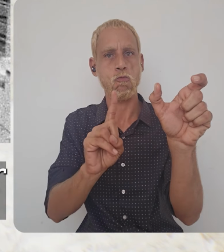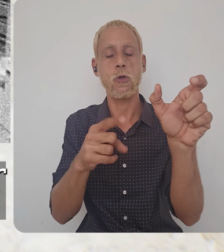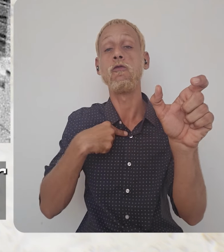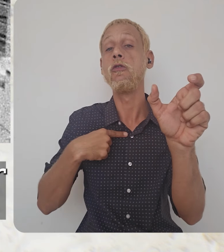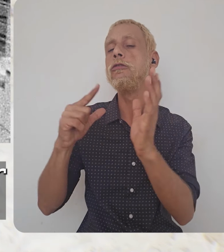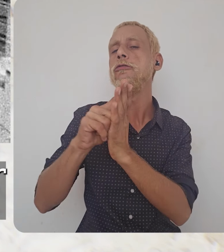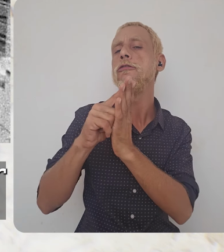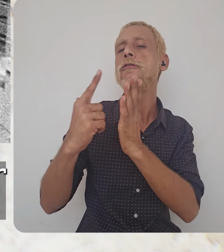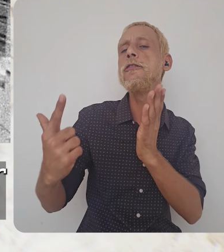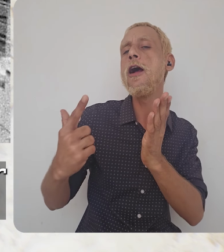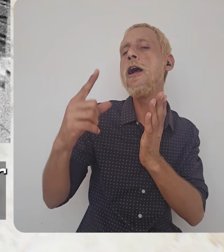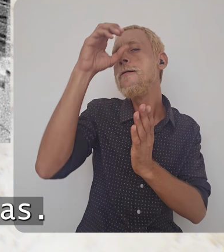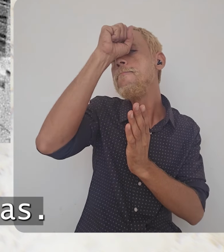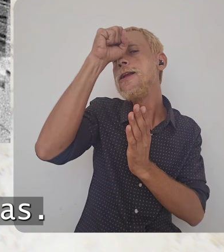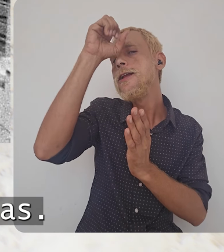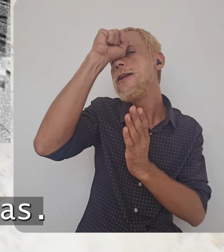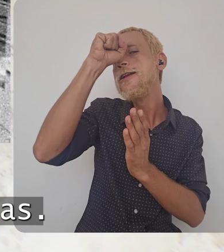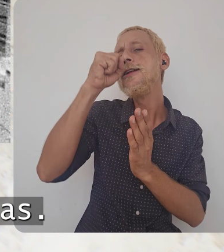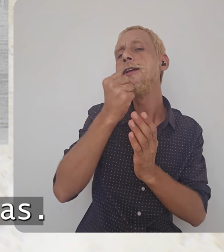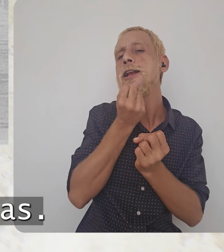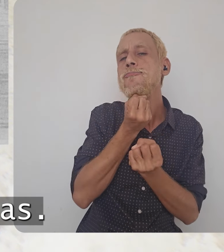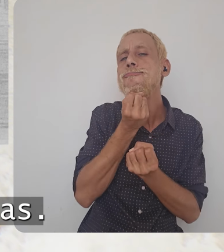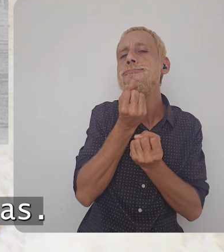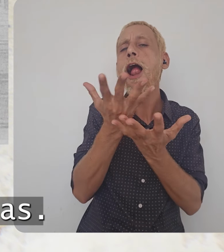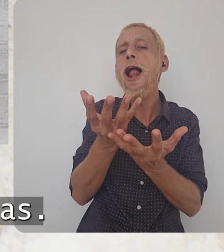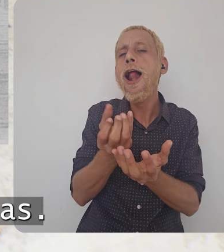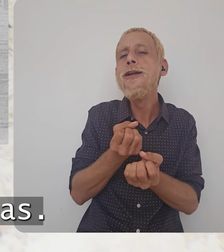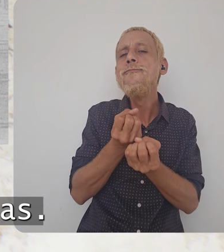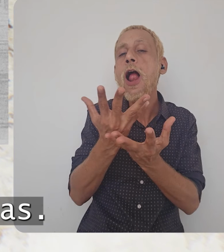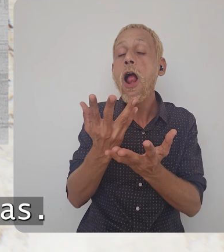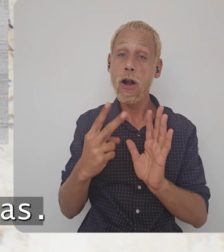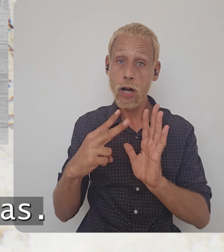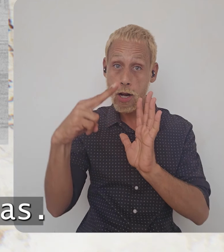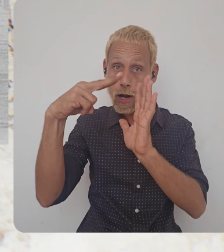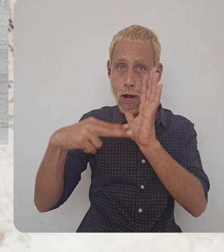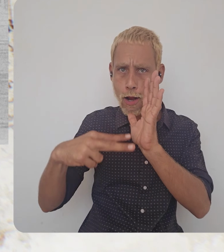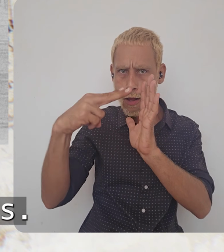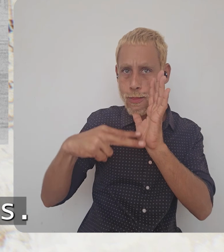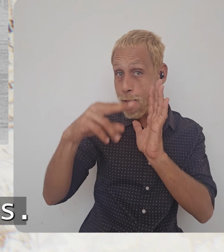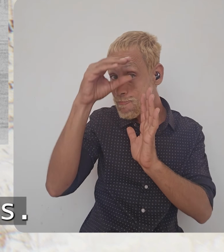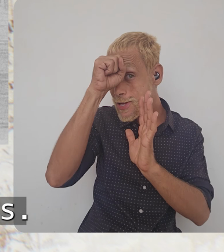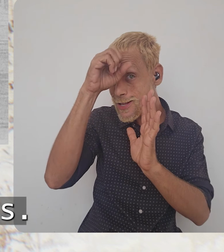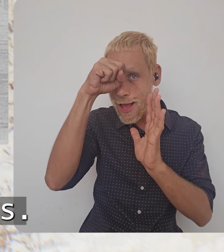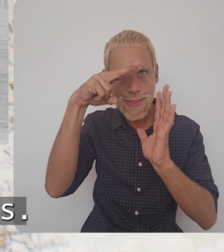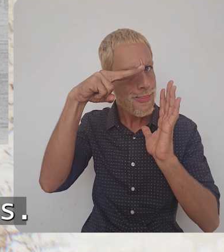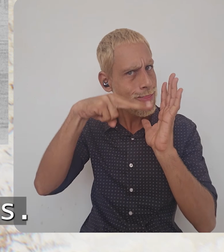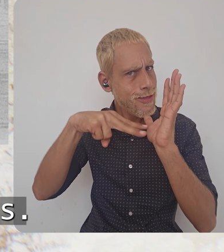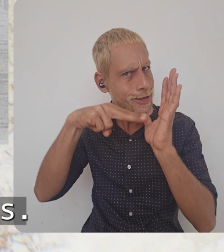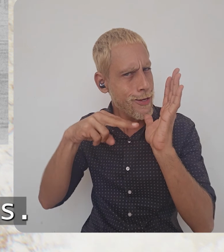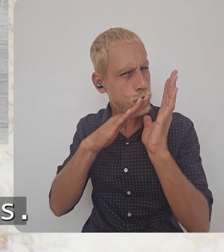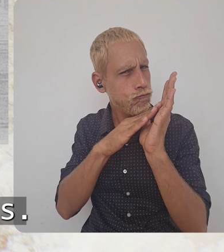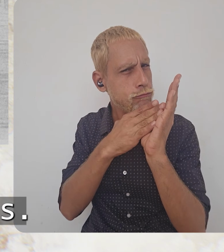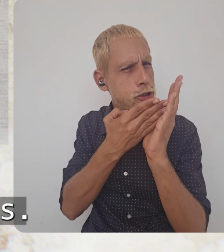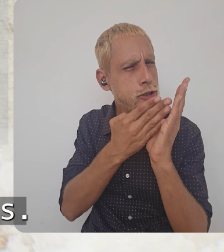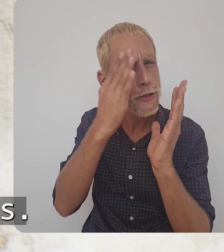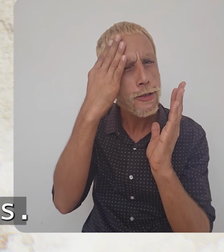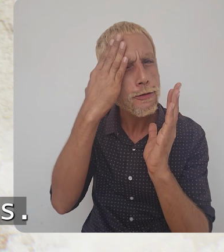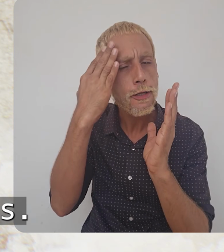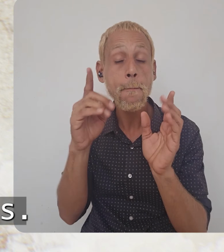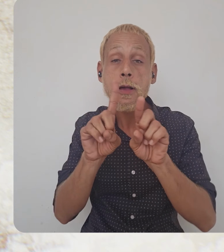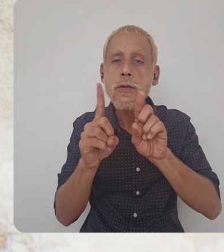poderia significar risco. O jornal aprendia a dizer nas entrelinhas. O leitor aprendia a ler